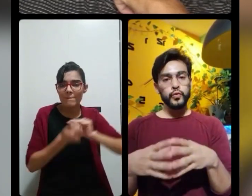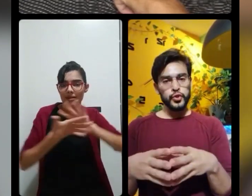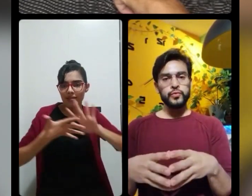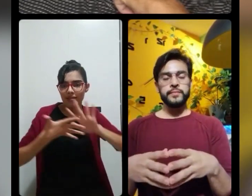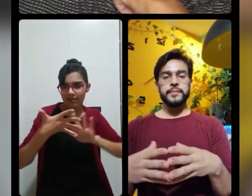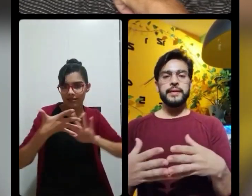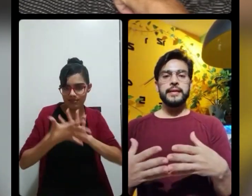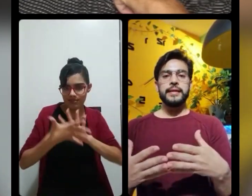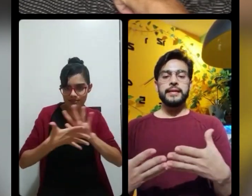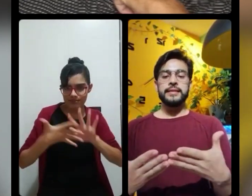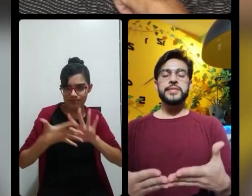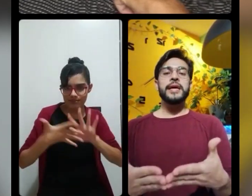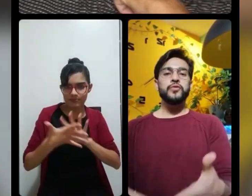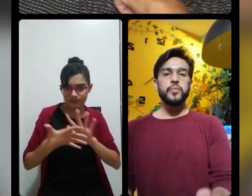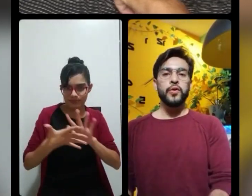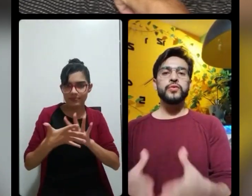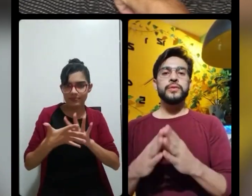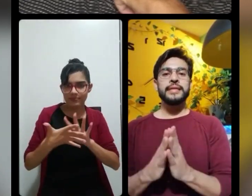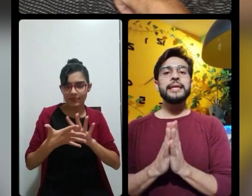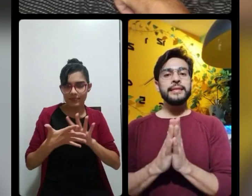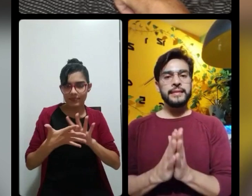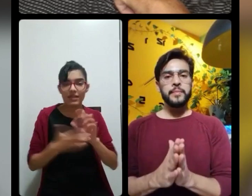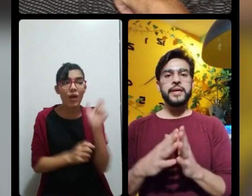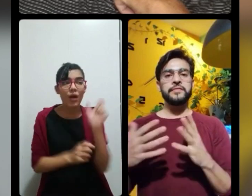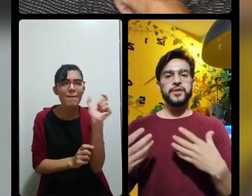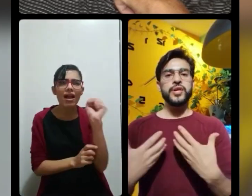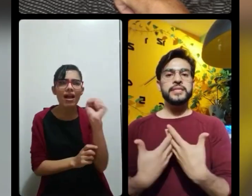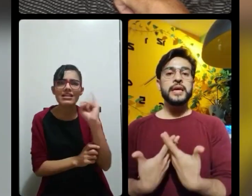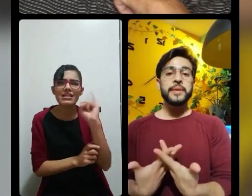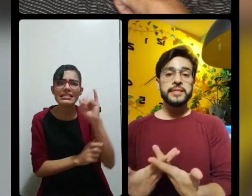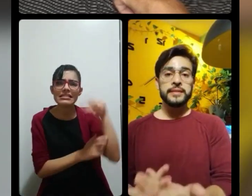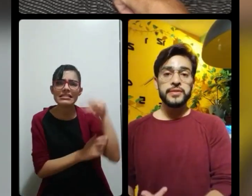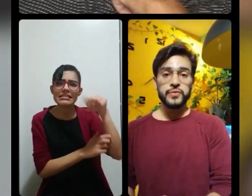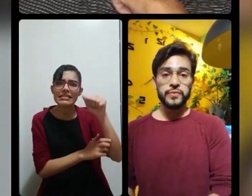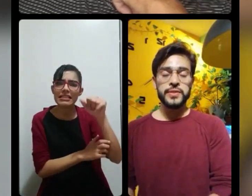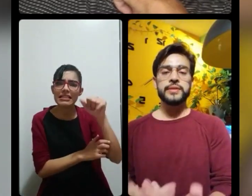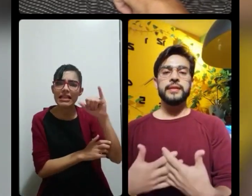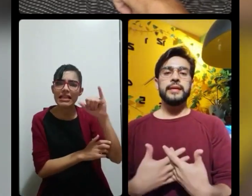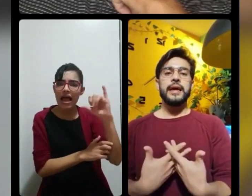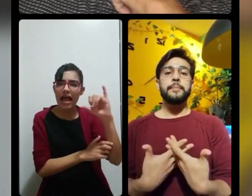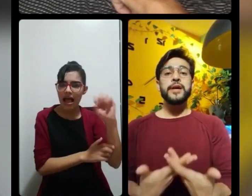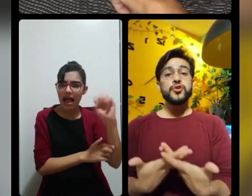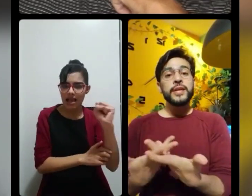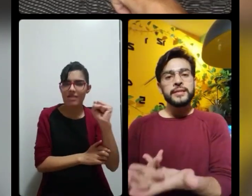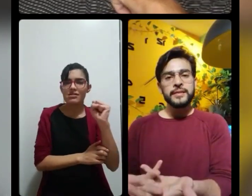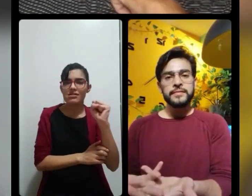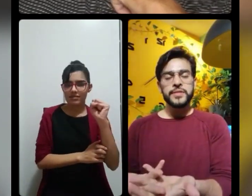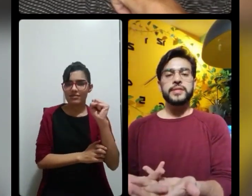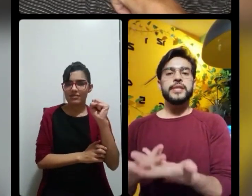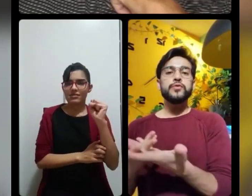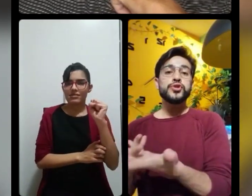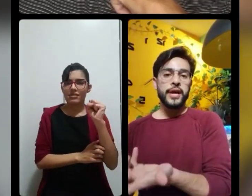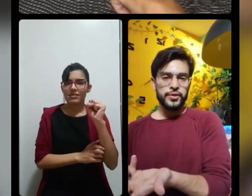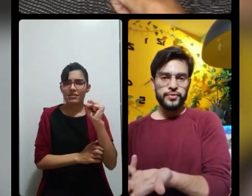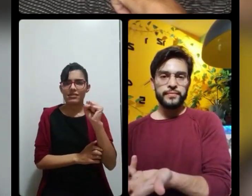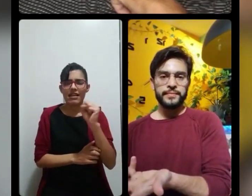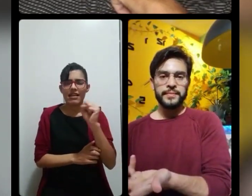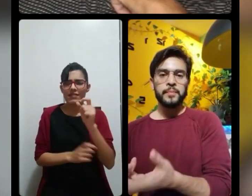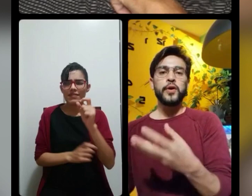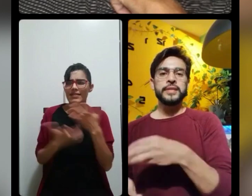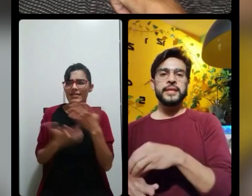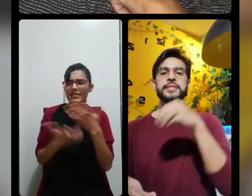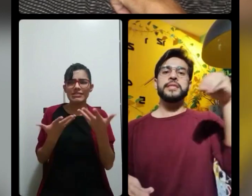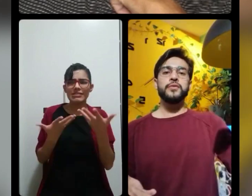é um uso que, de certo modo, tenta também afastar as representações pejorativas que o